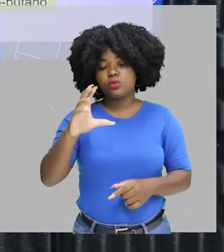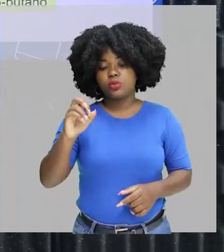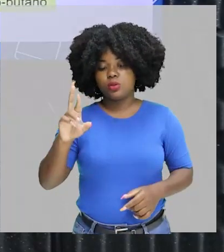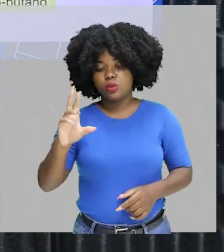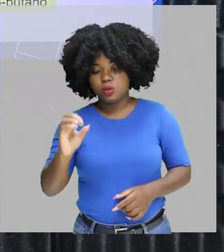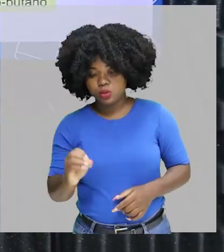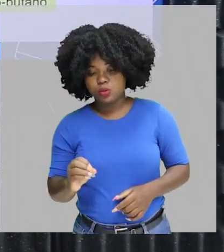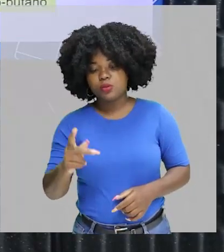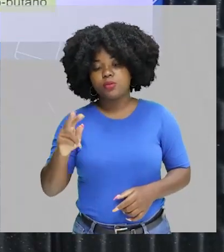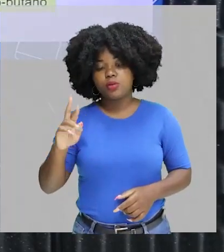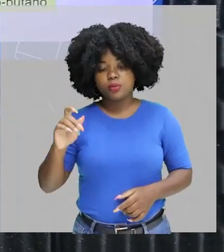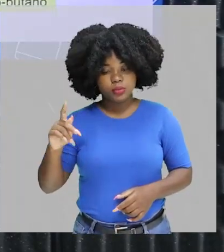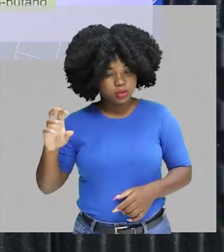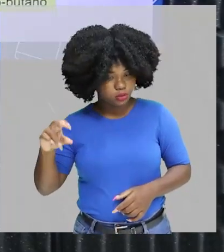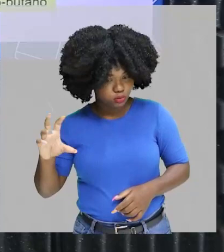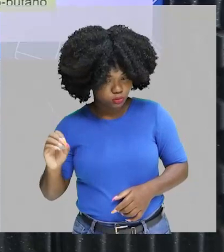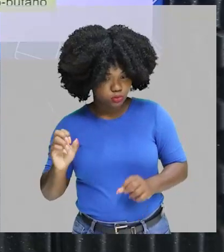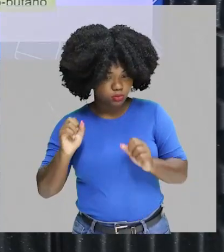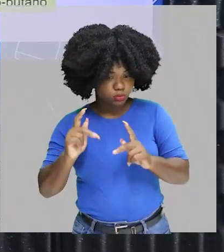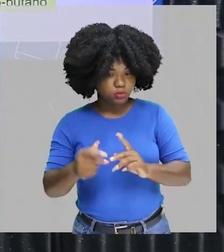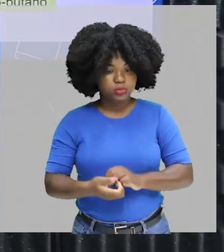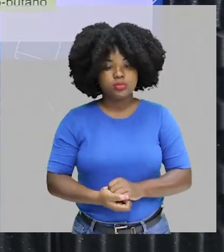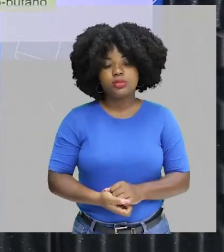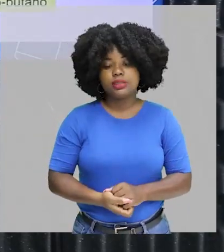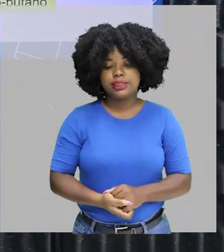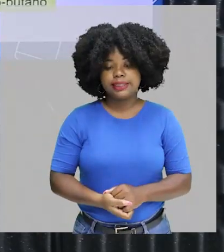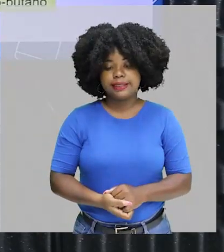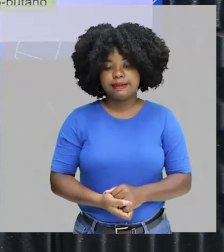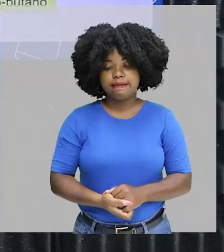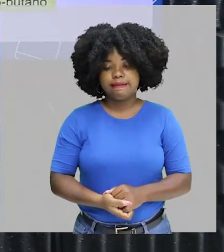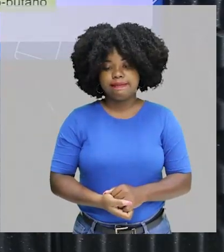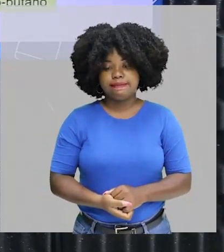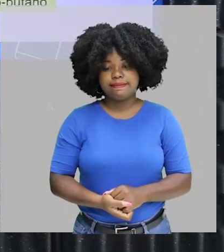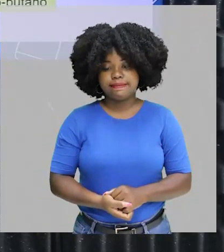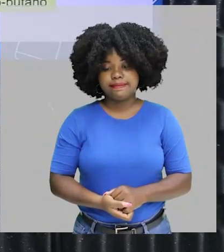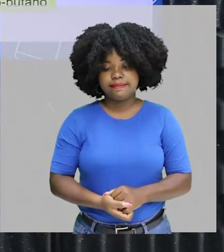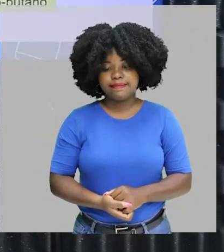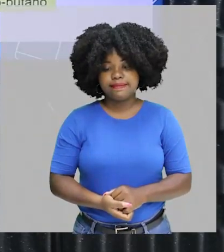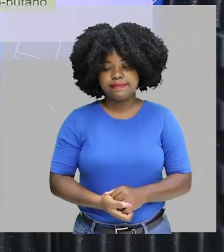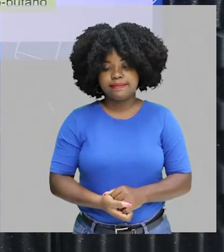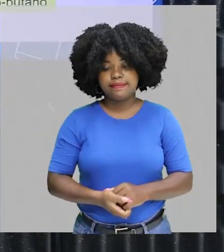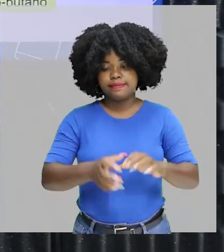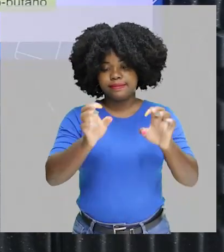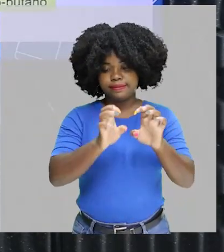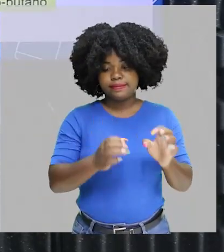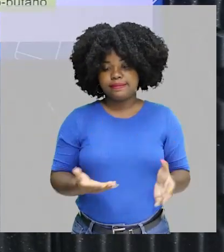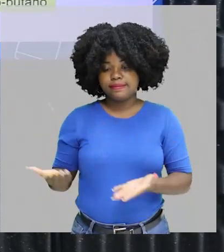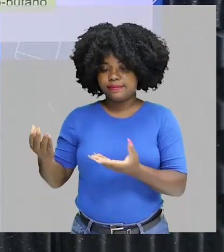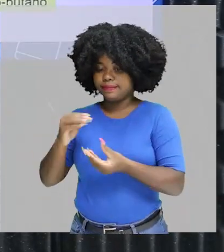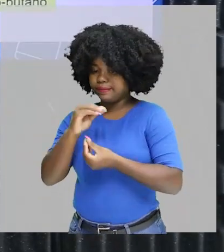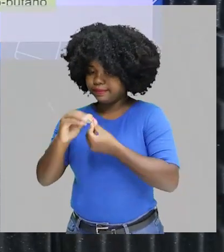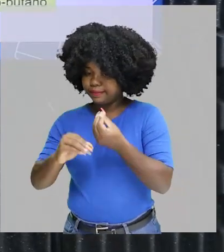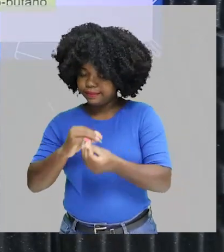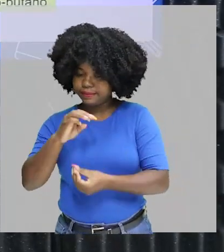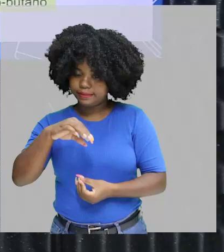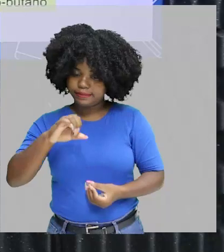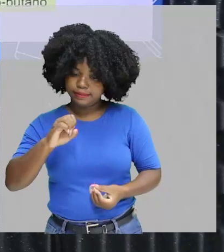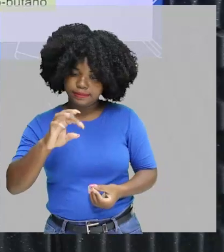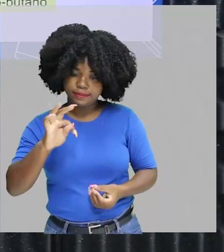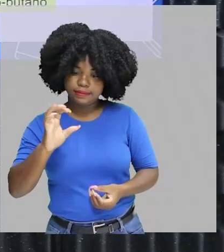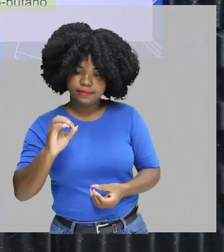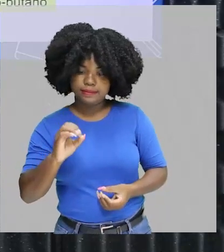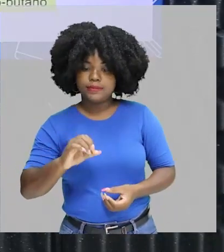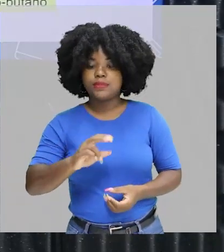2-cloropropano, tá certo? Agora nós temos um haleto misto. Eu tenho bromo e